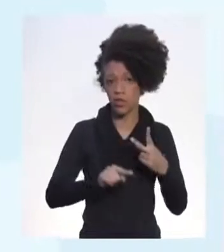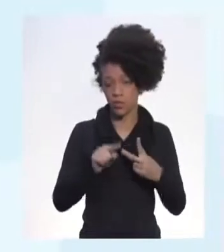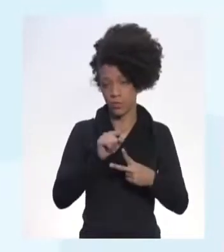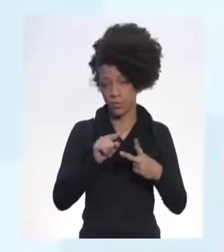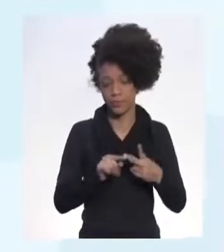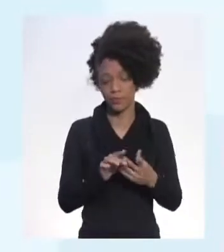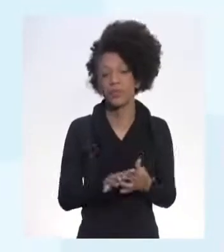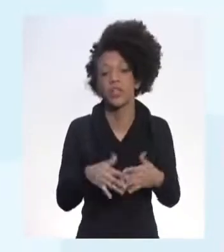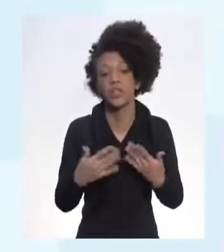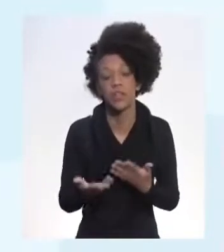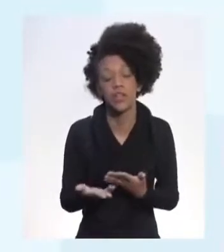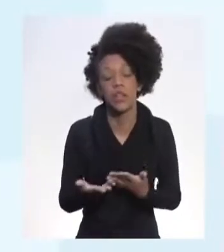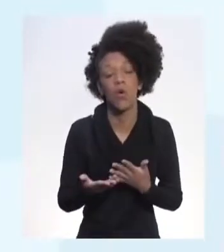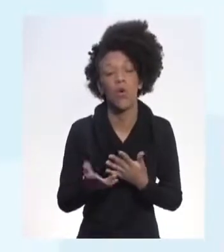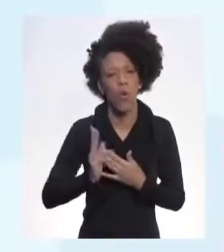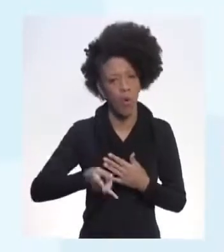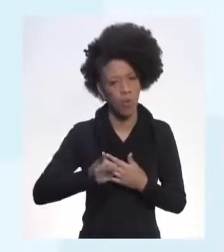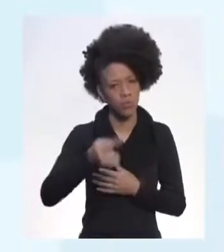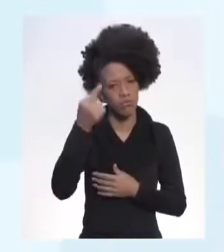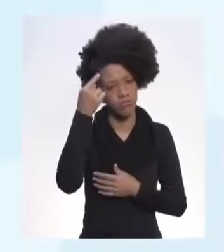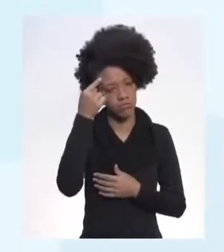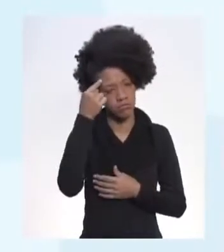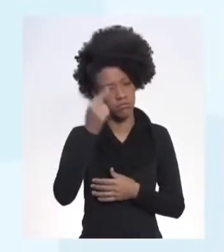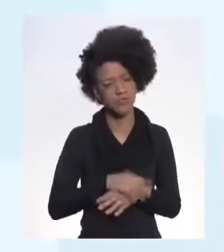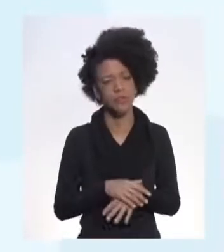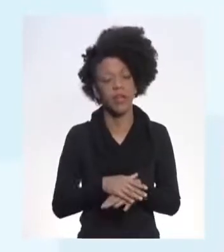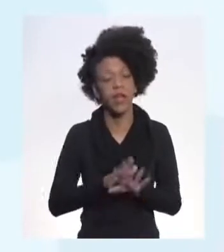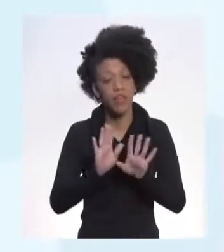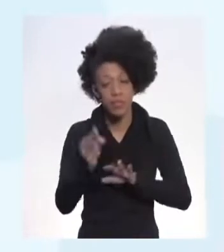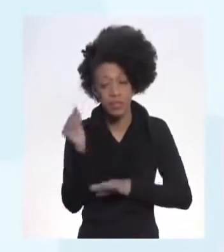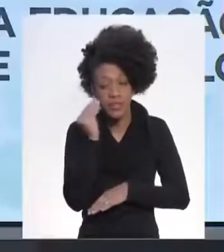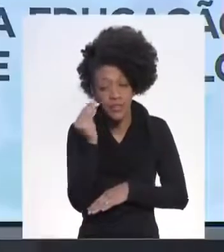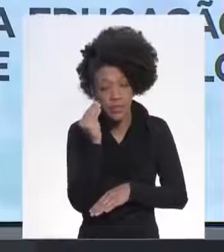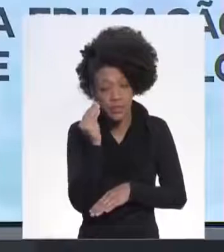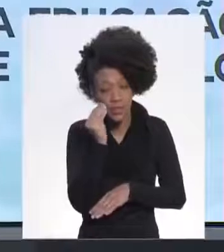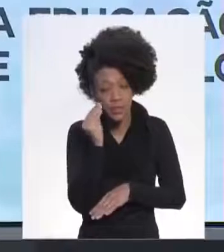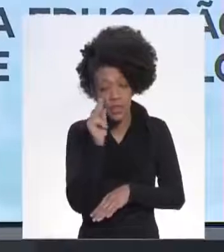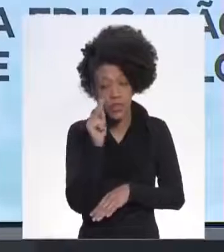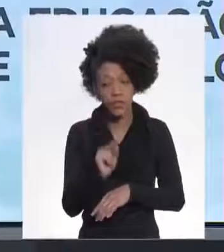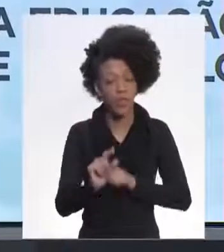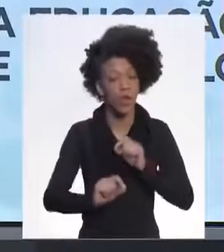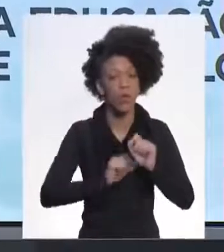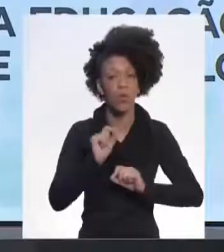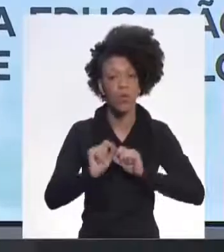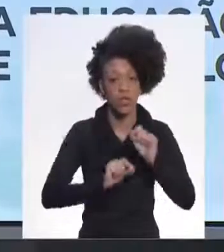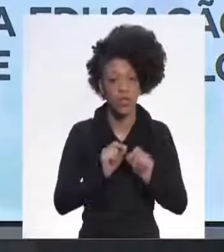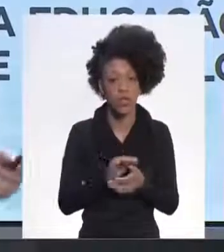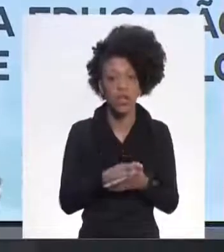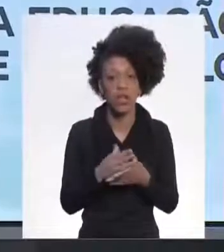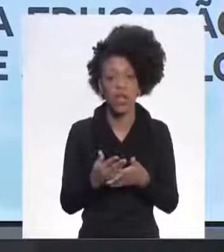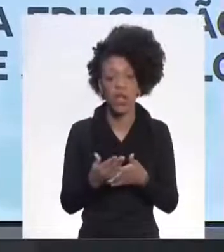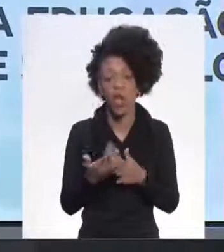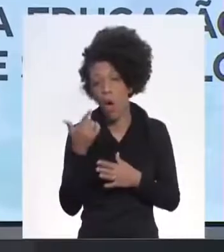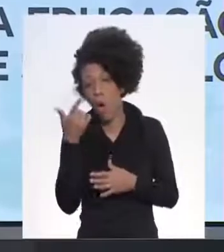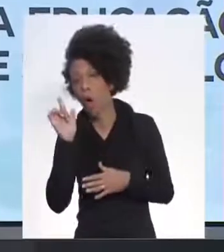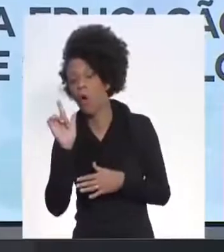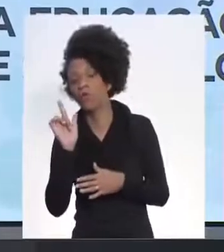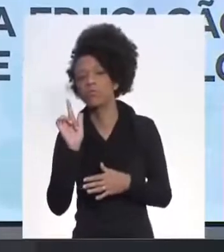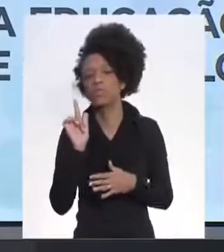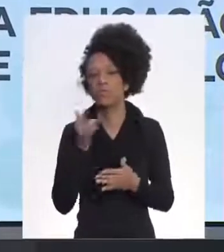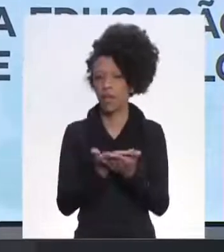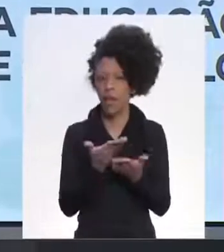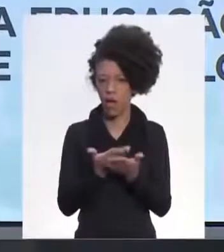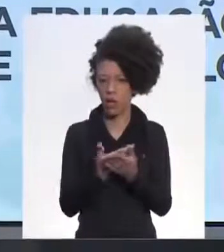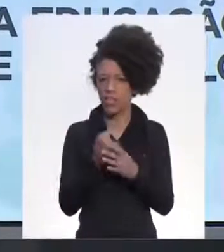Então, continuando essa ideia relacionada, vamos tentar rever aí um aspecto que nós vimos ontem, que é,